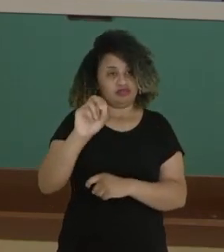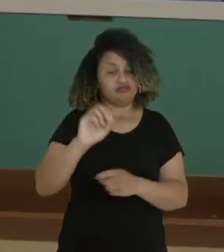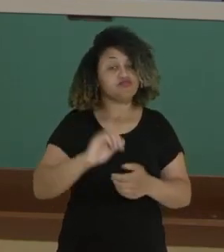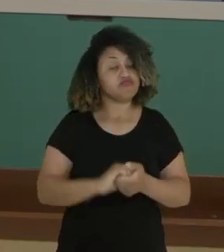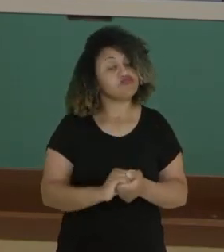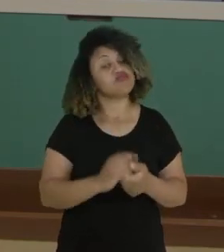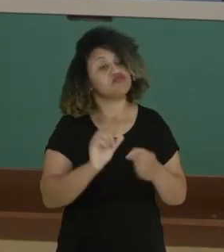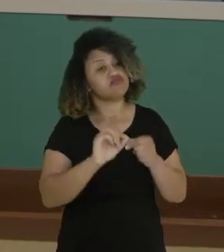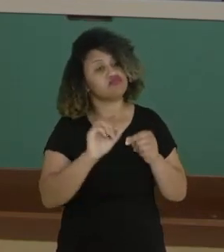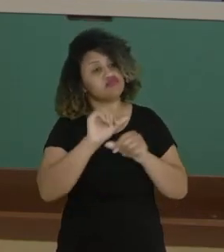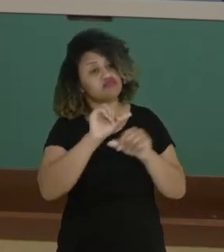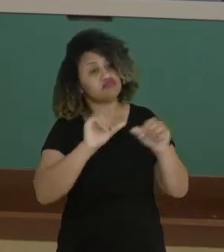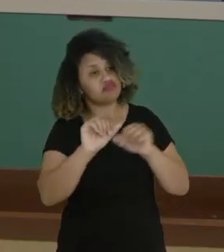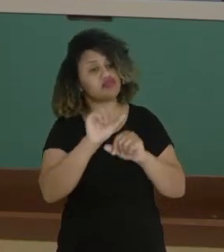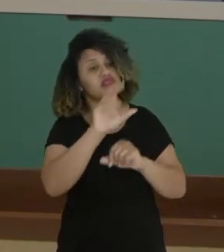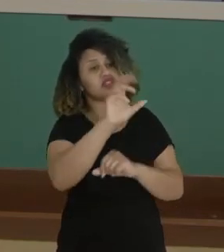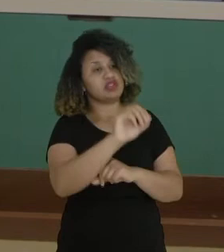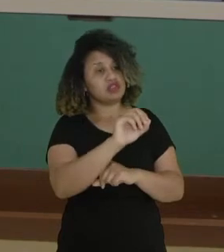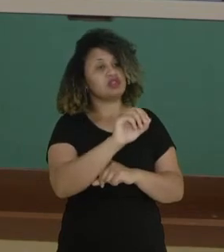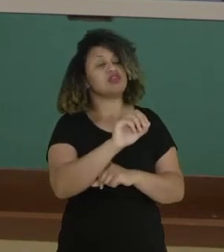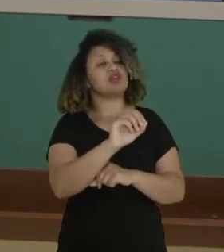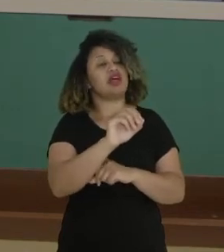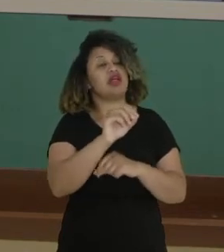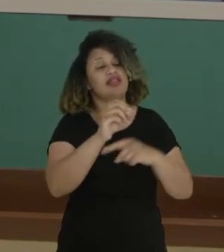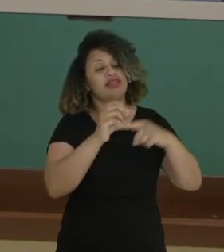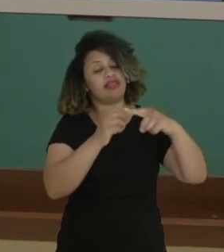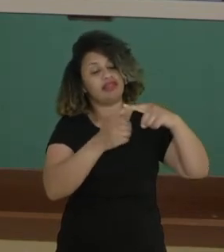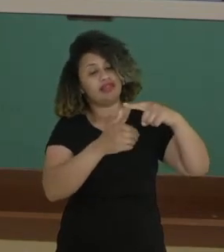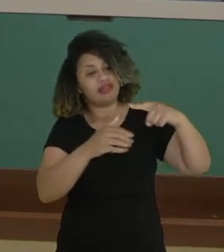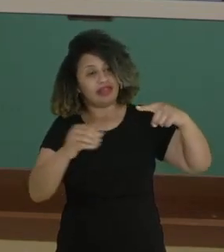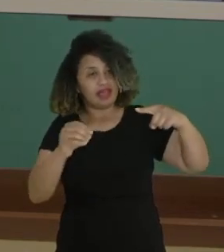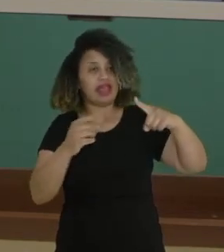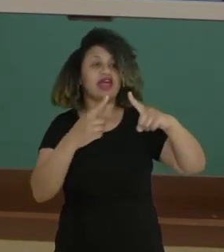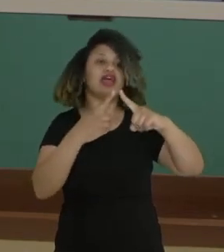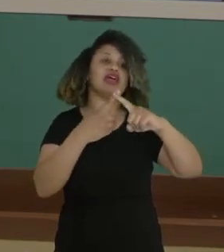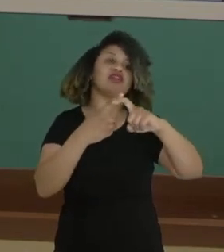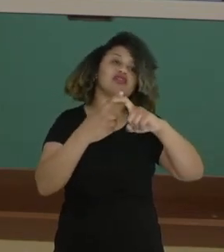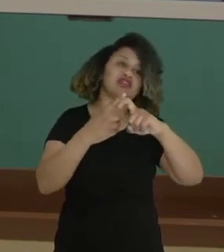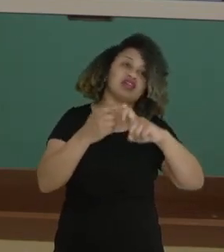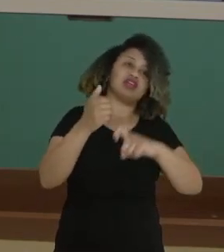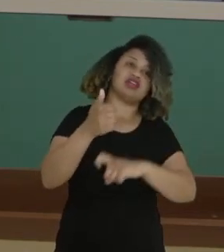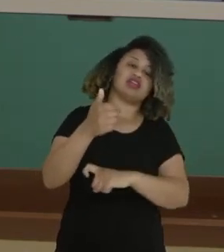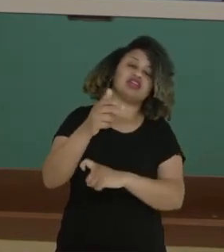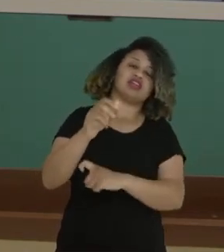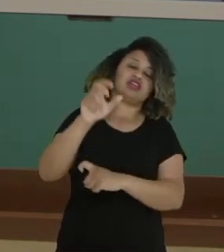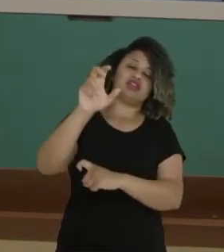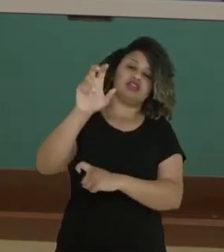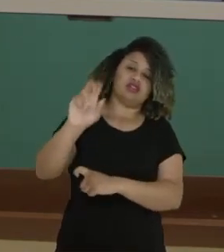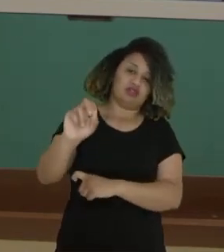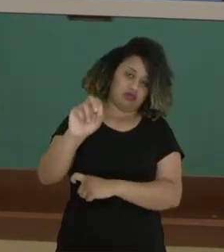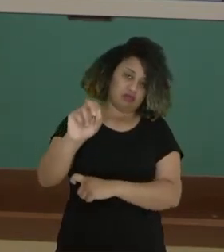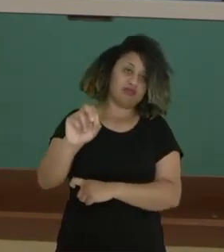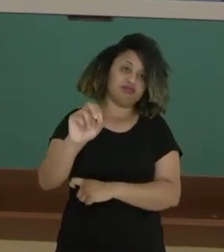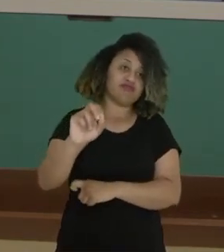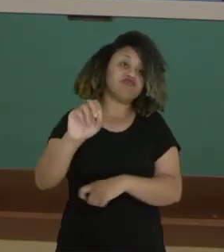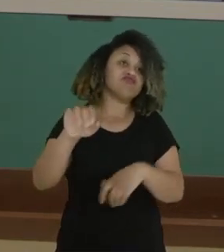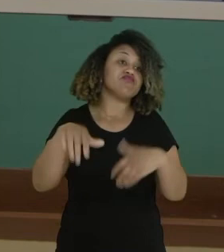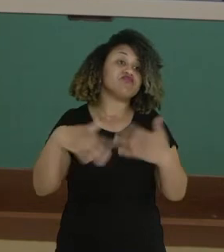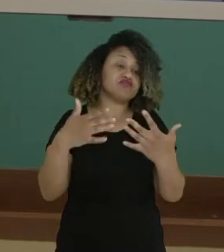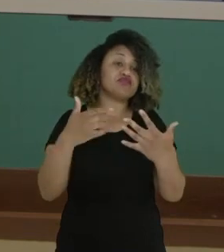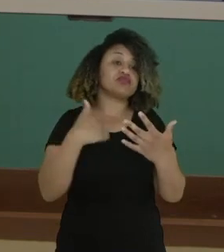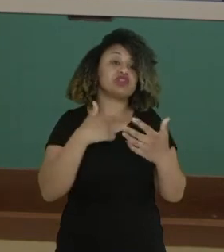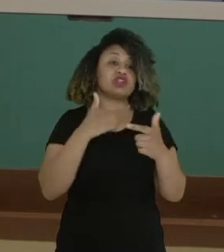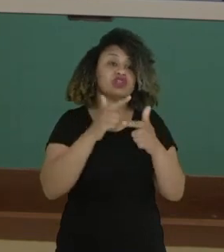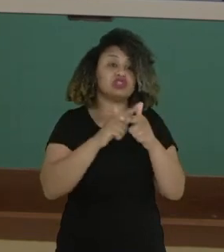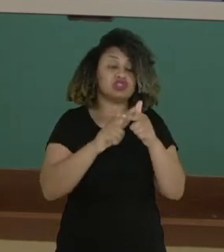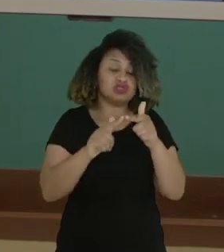gente transformar, ó, 50 por 100 ou vezes 150. Então,